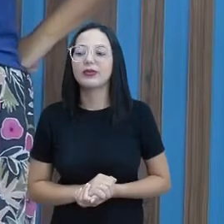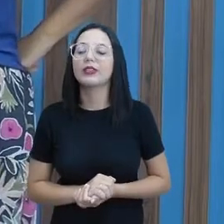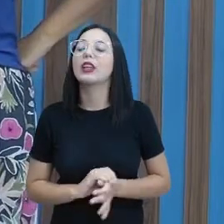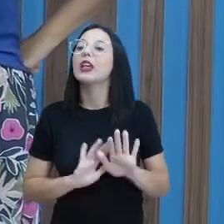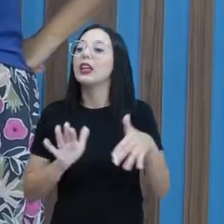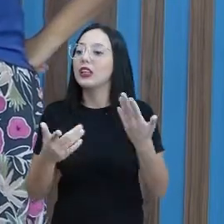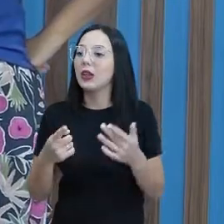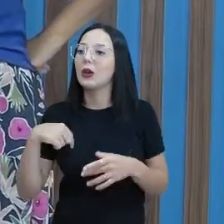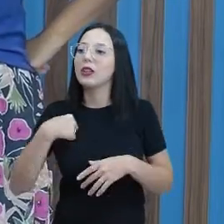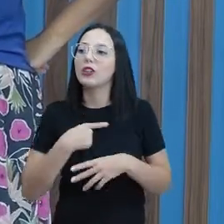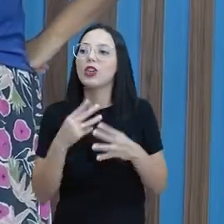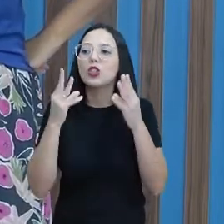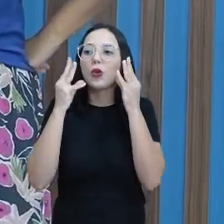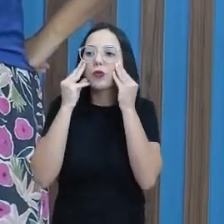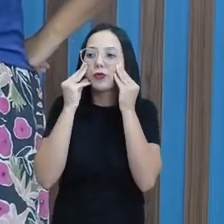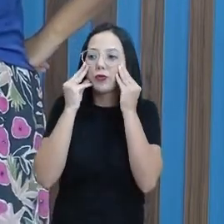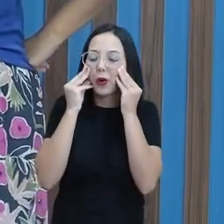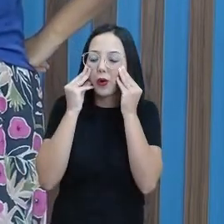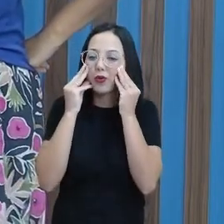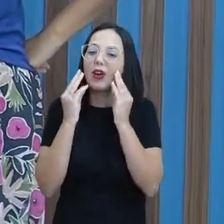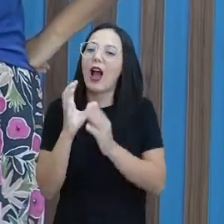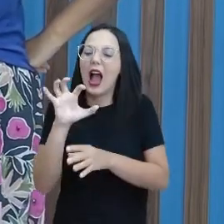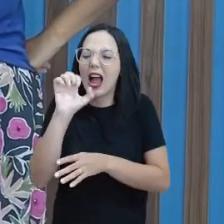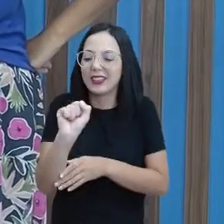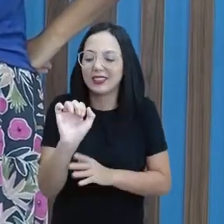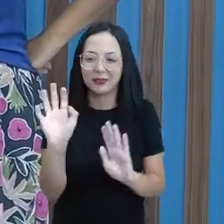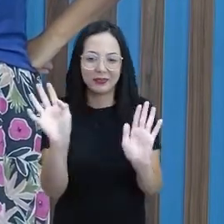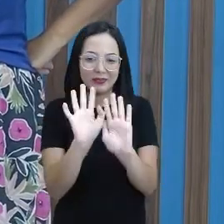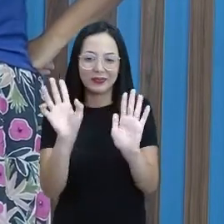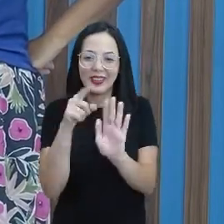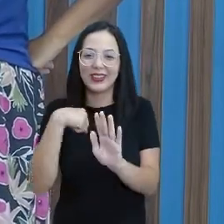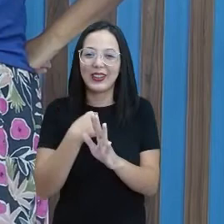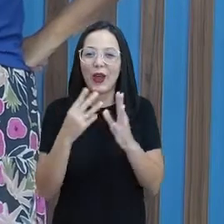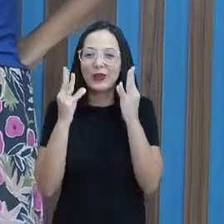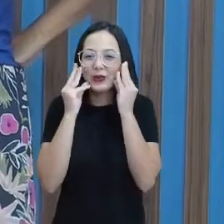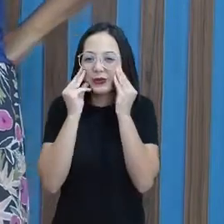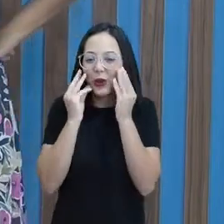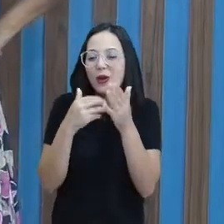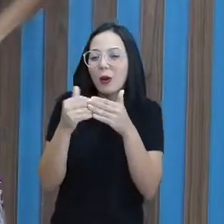Olha, a gente é fofa, eu juro que a gente não morde, tá certo? Então